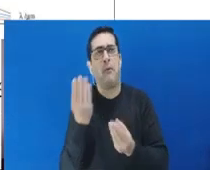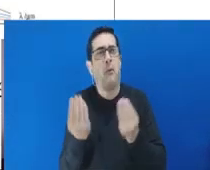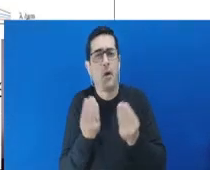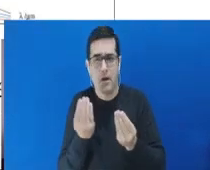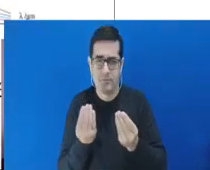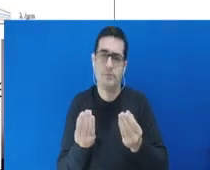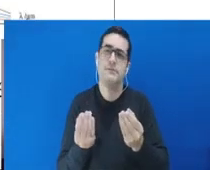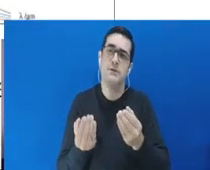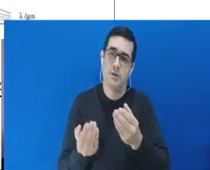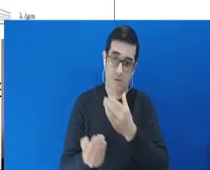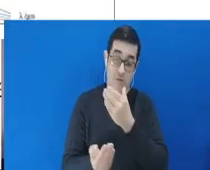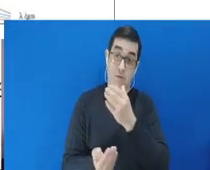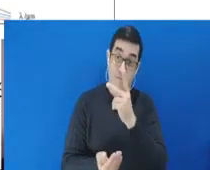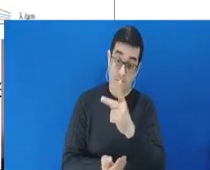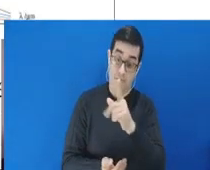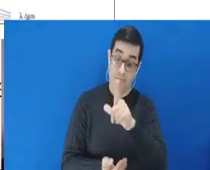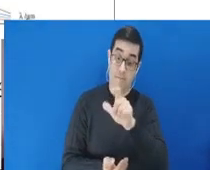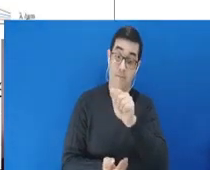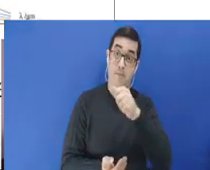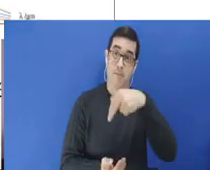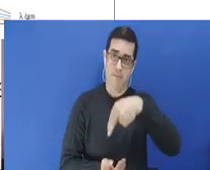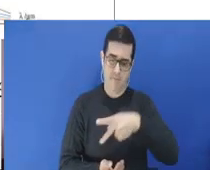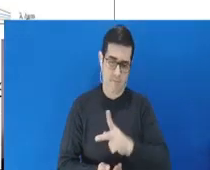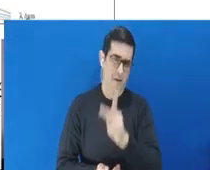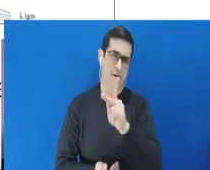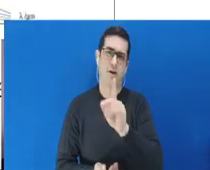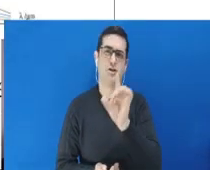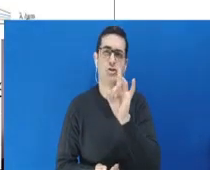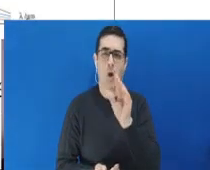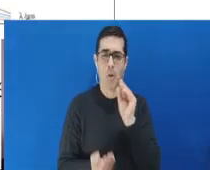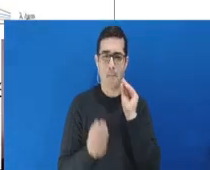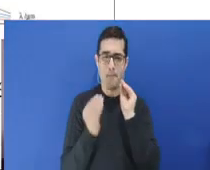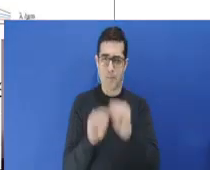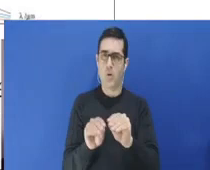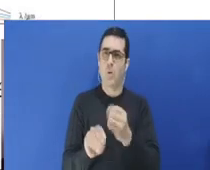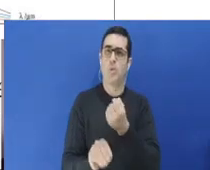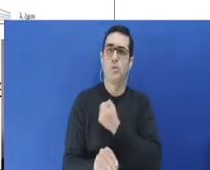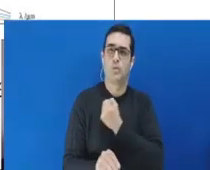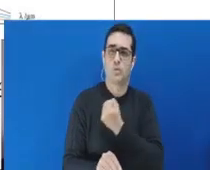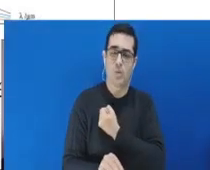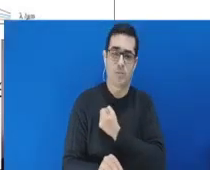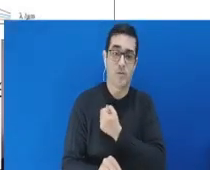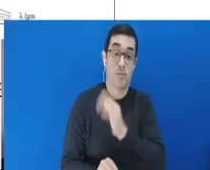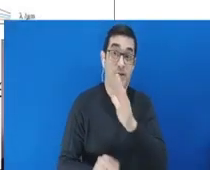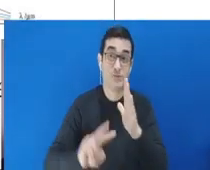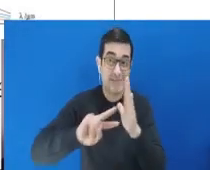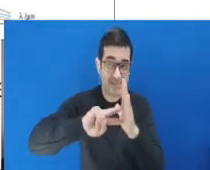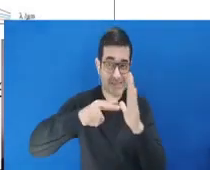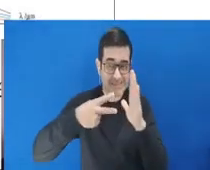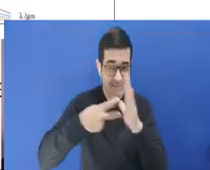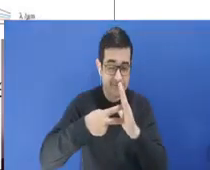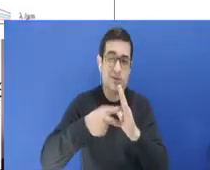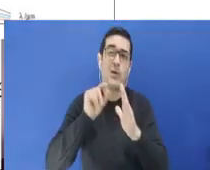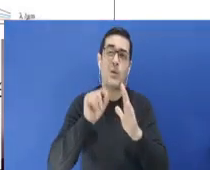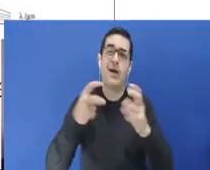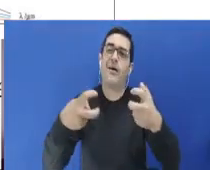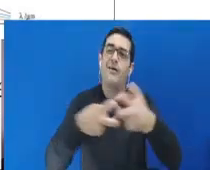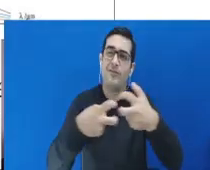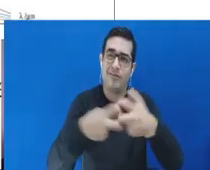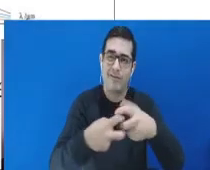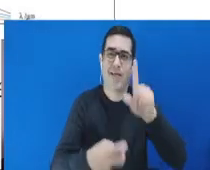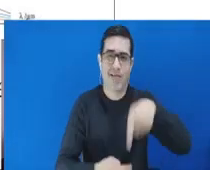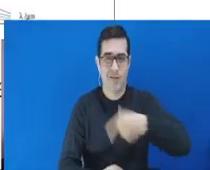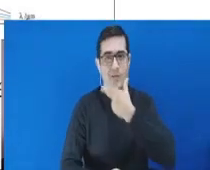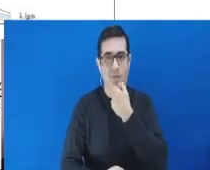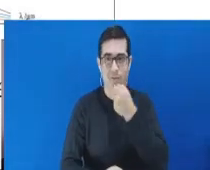Planck introduz ela como apenas um número. Quem vai dar o significado físico para isso foi Bohr.